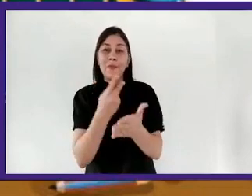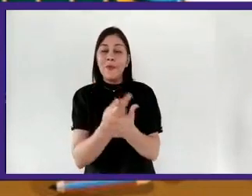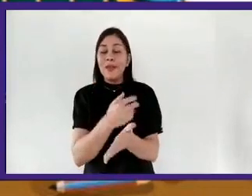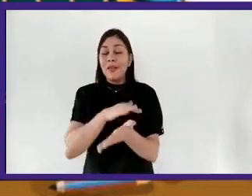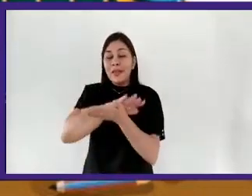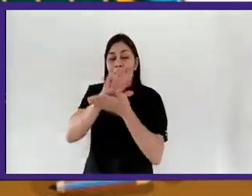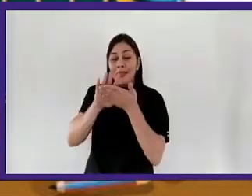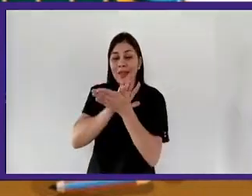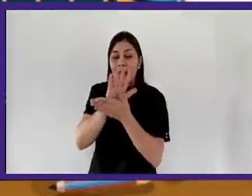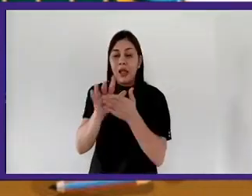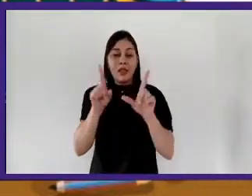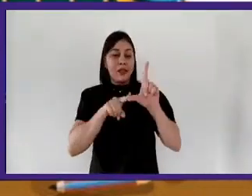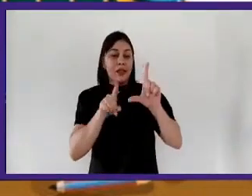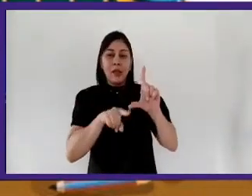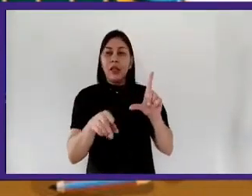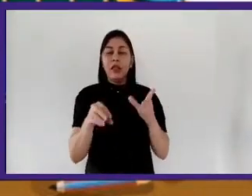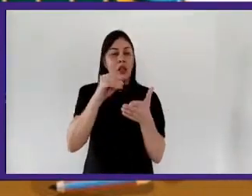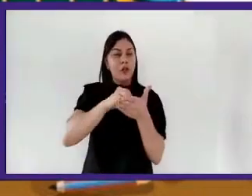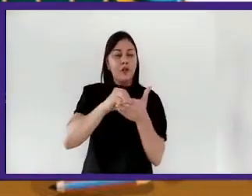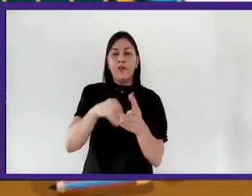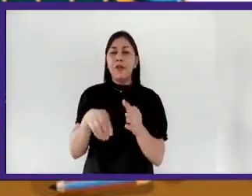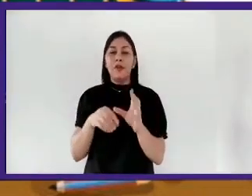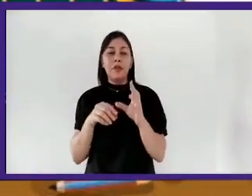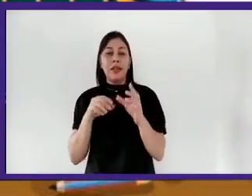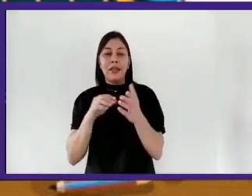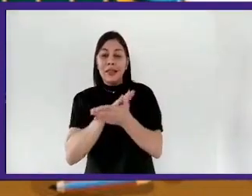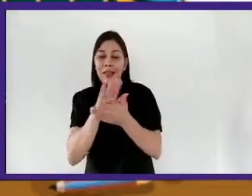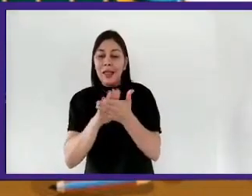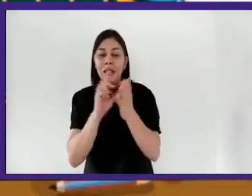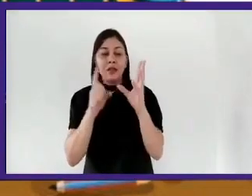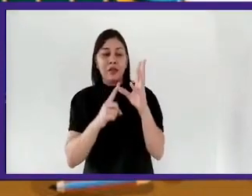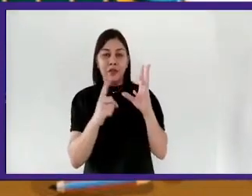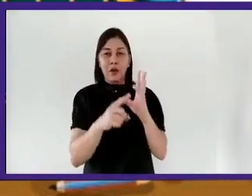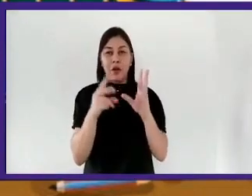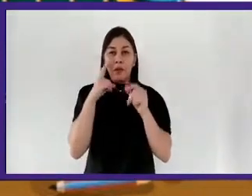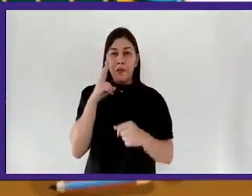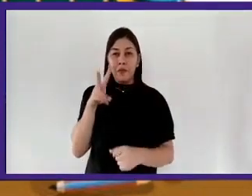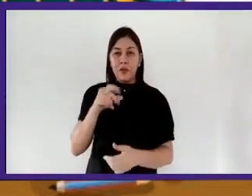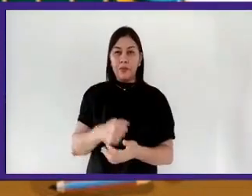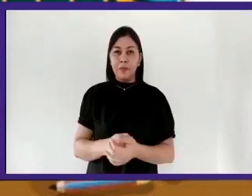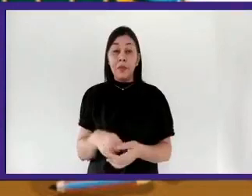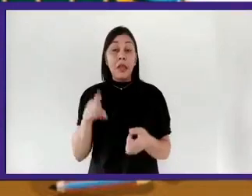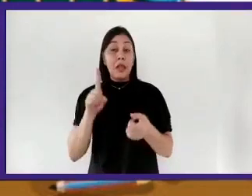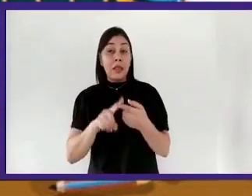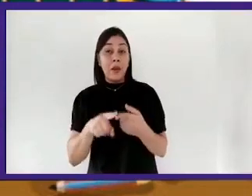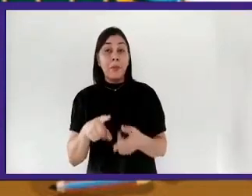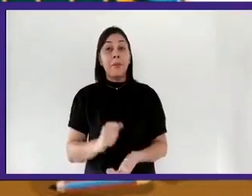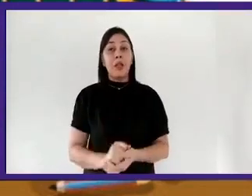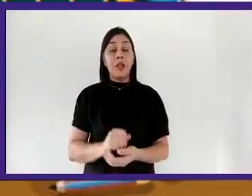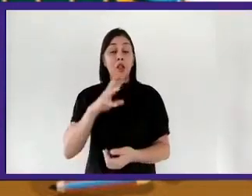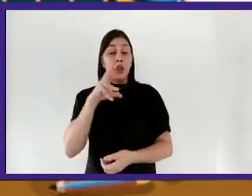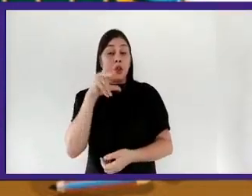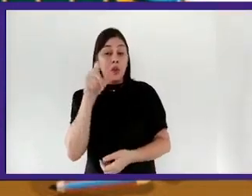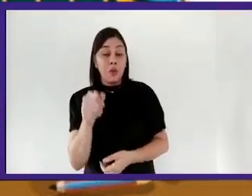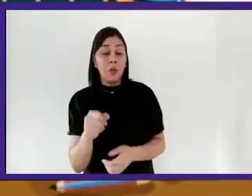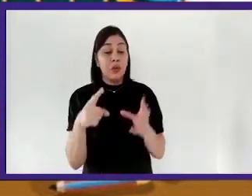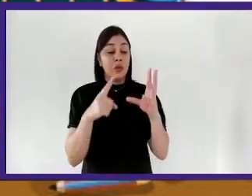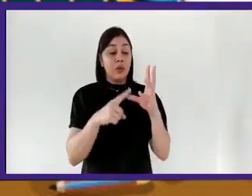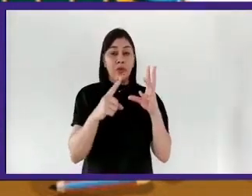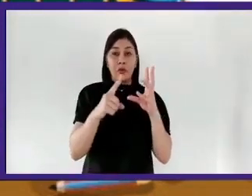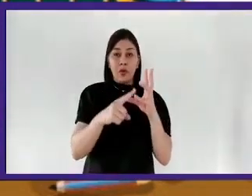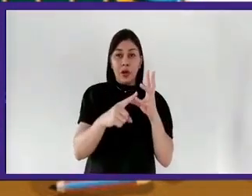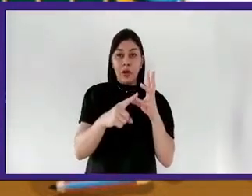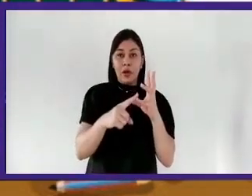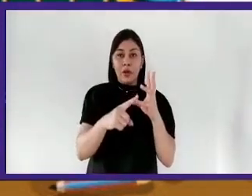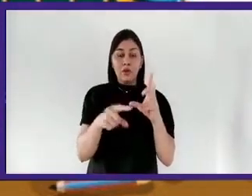errei nenhuma letrinha e não faltei nenhuma vogal. Olha só, eu marquei todas as